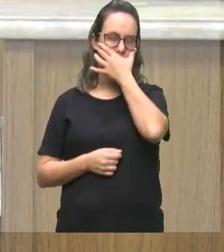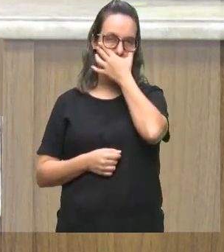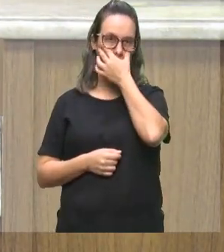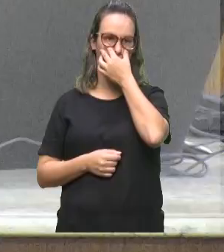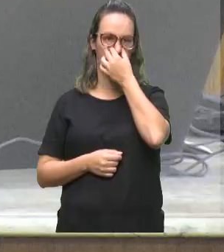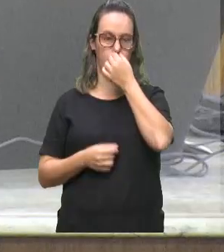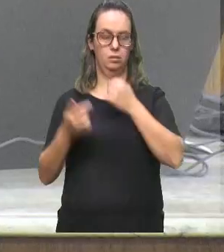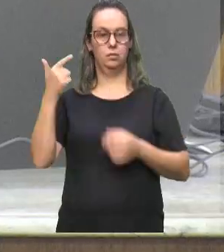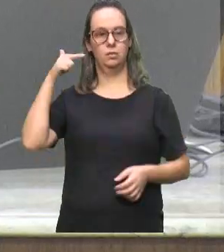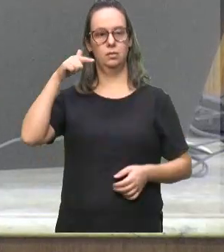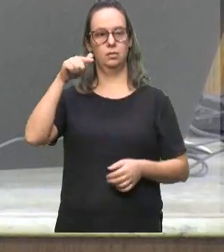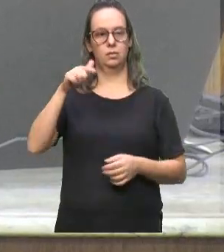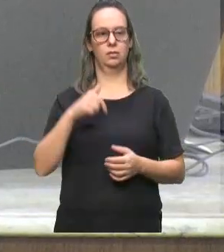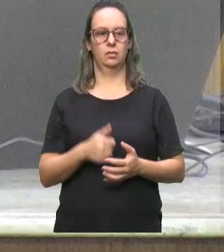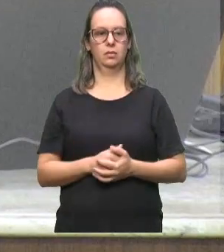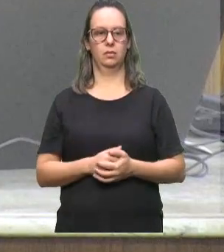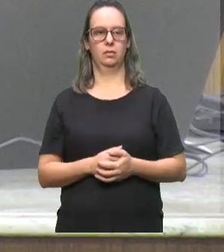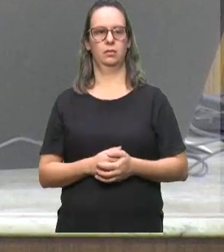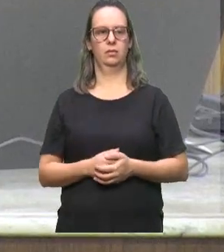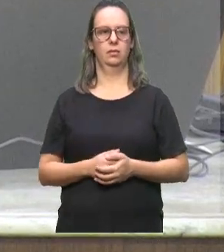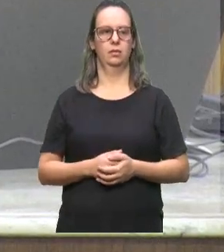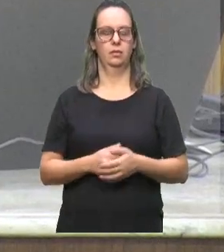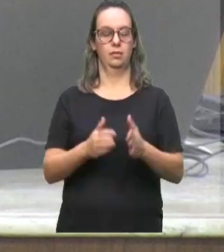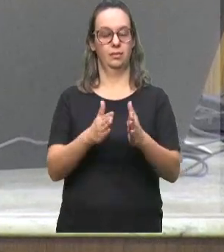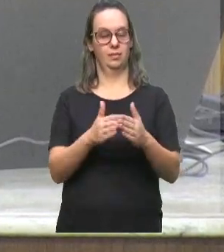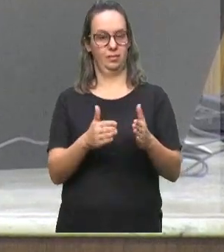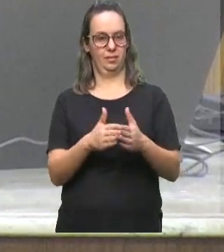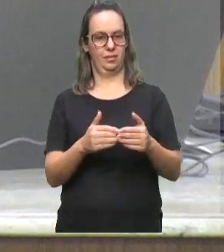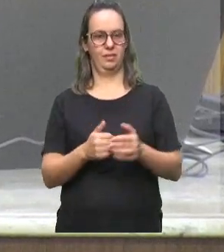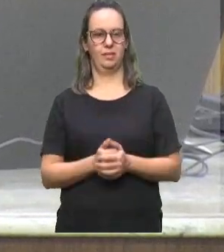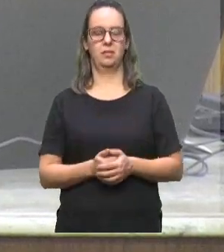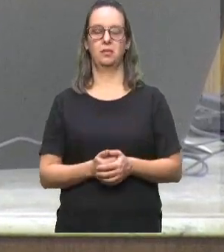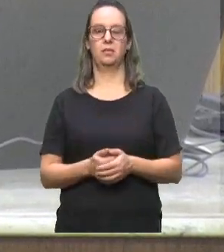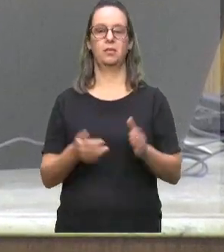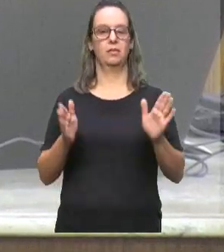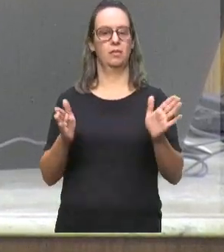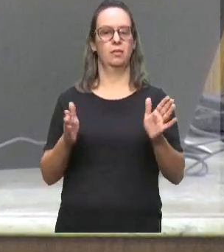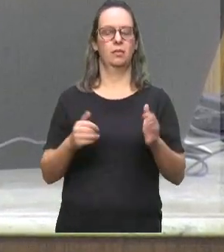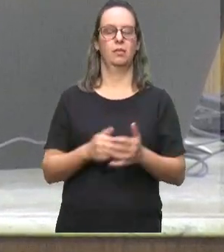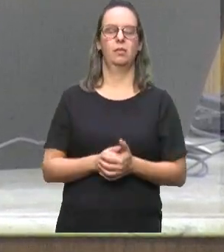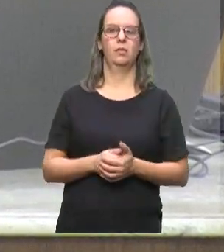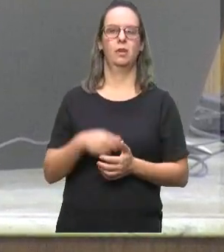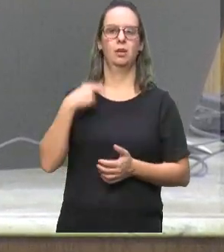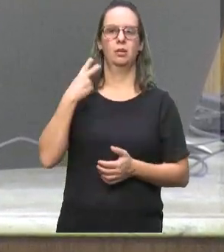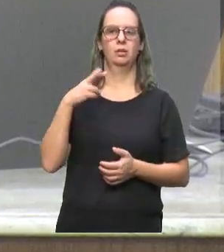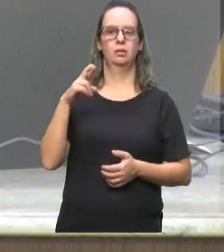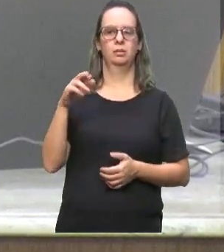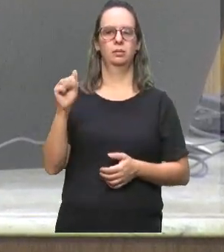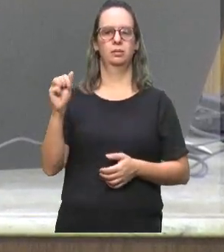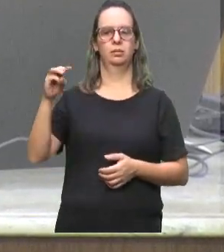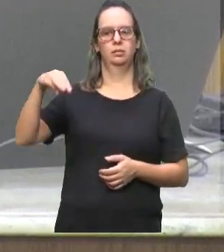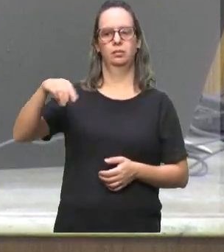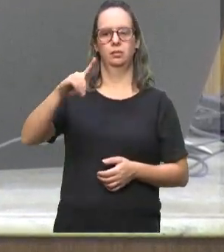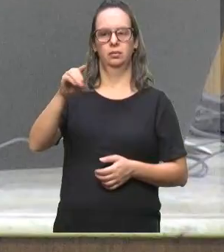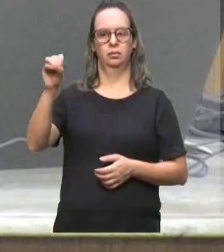Dando prosseguimento à sessão, determino ao primeiro secretário, vereador Ramon, para que proceda a leitura da ordem do